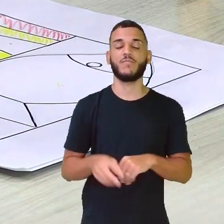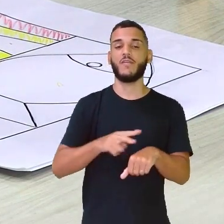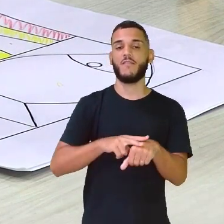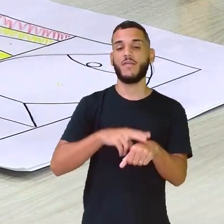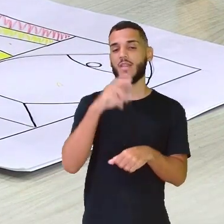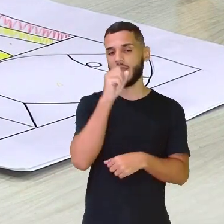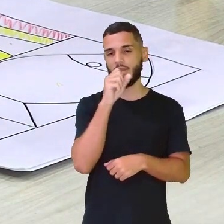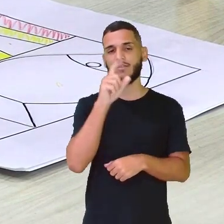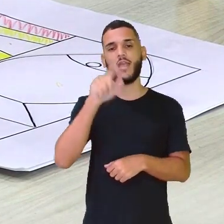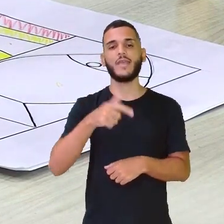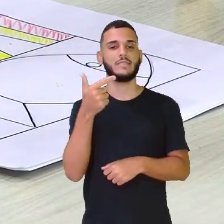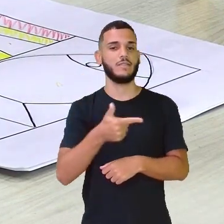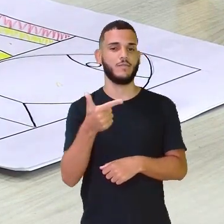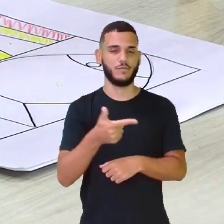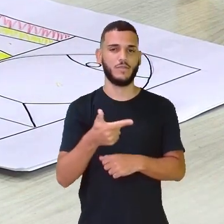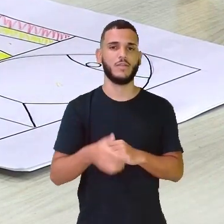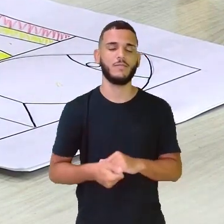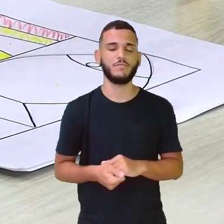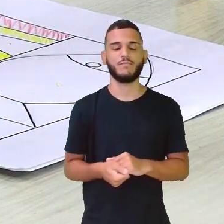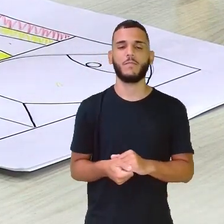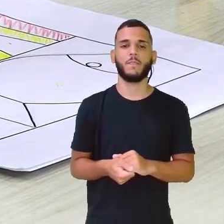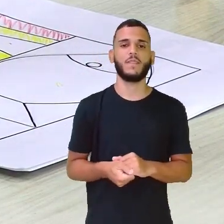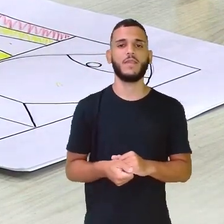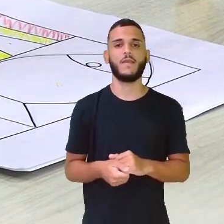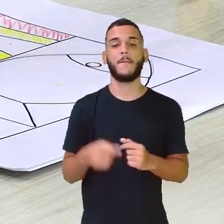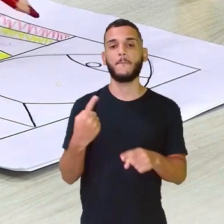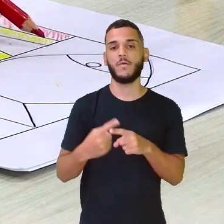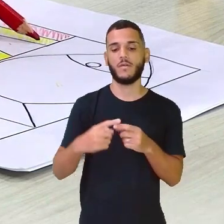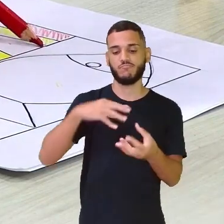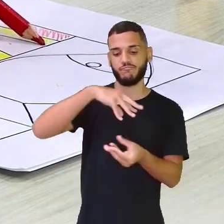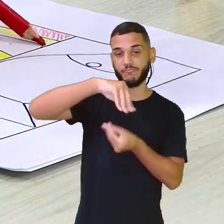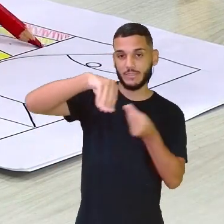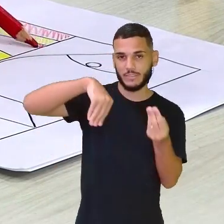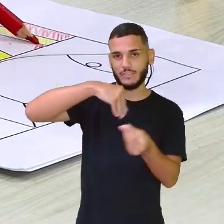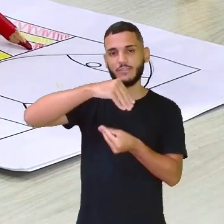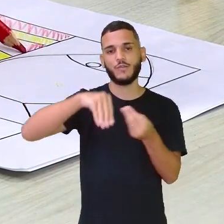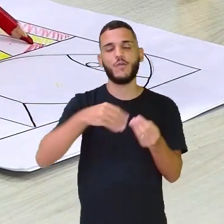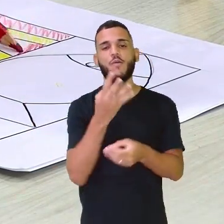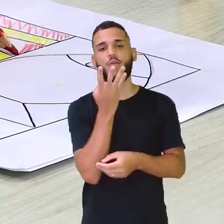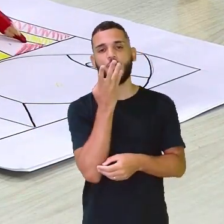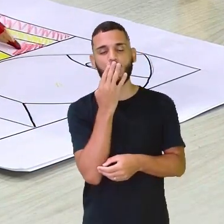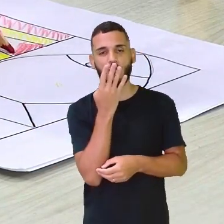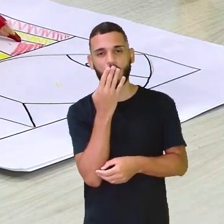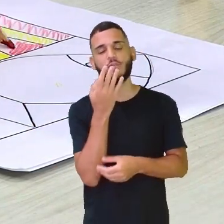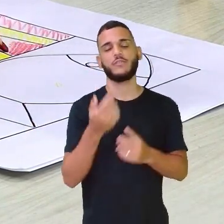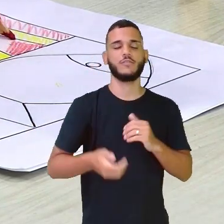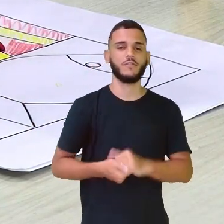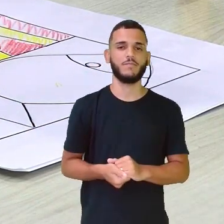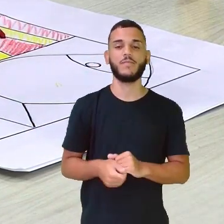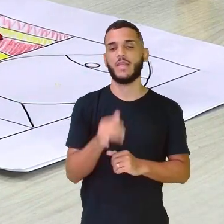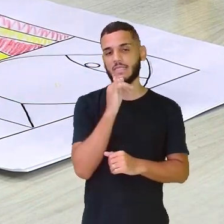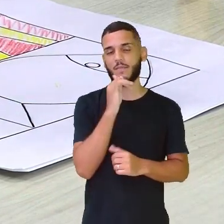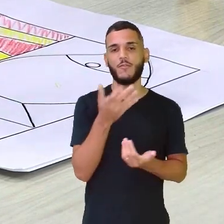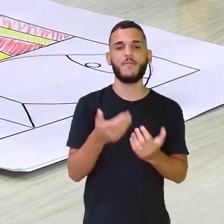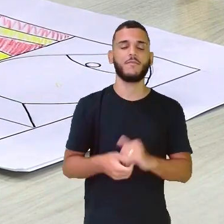laranja são cores secundárias. Elas surgem da mistura de cores que são cores primárias. Por exemplo, o verde